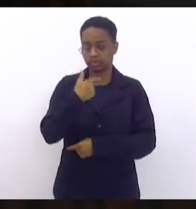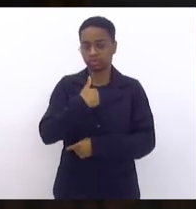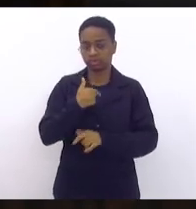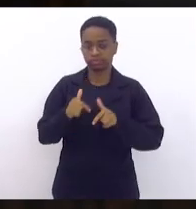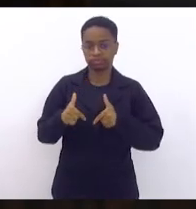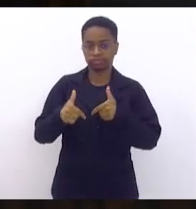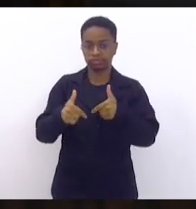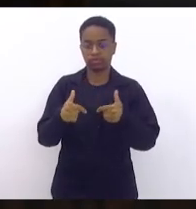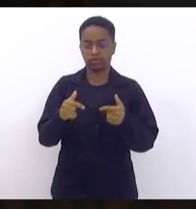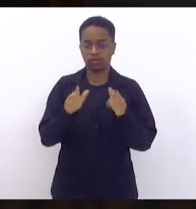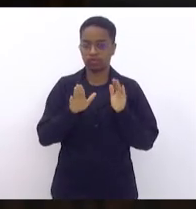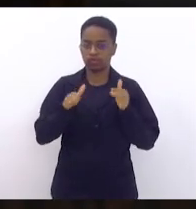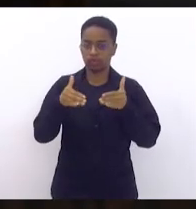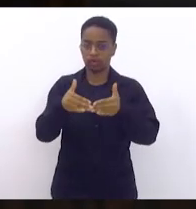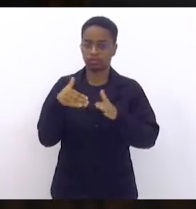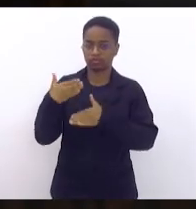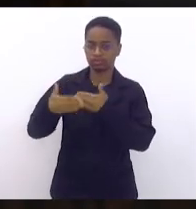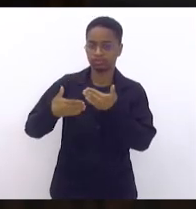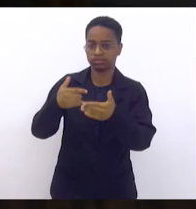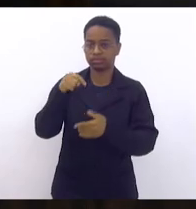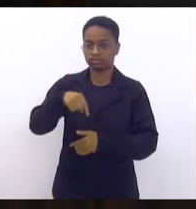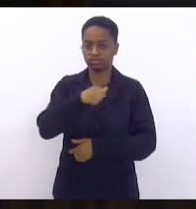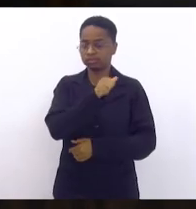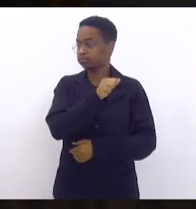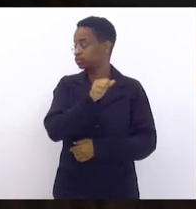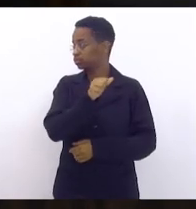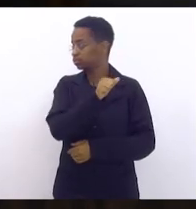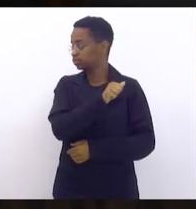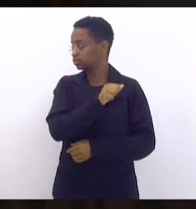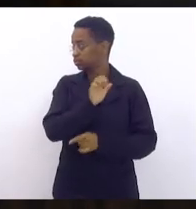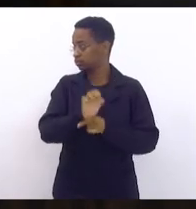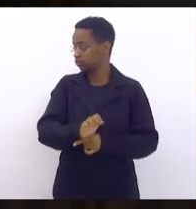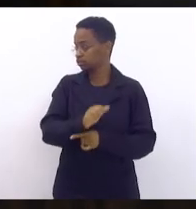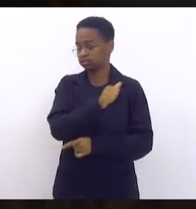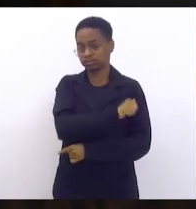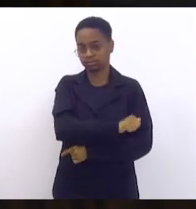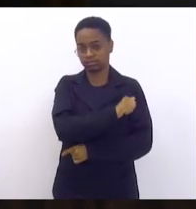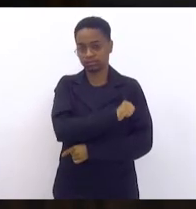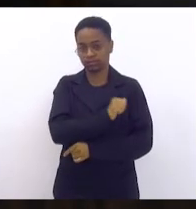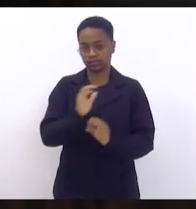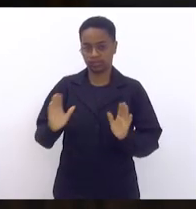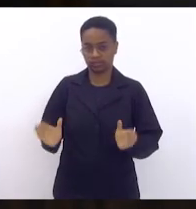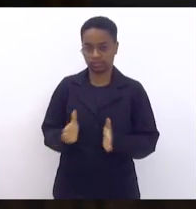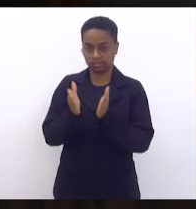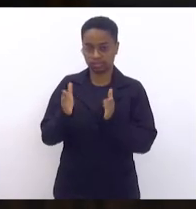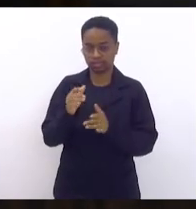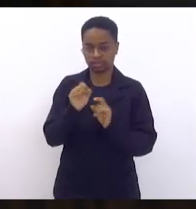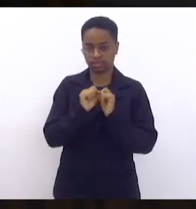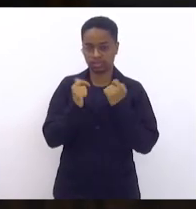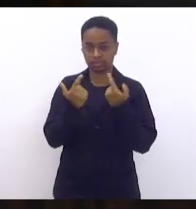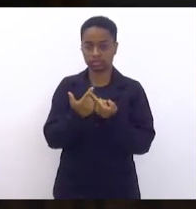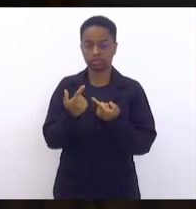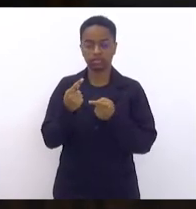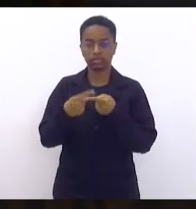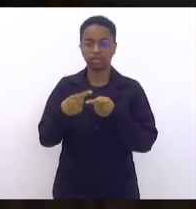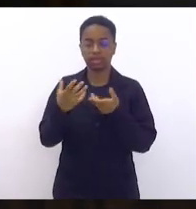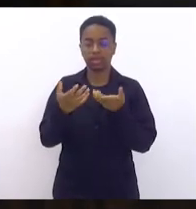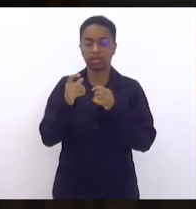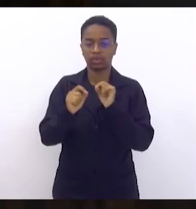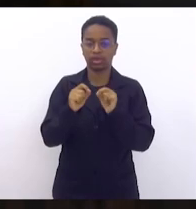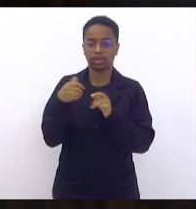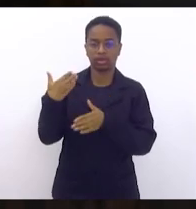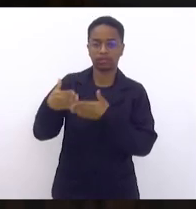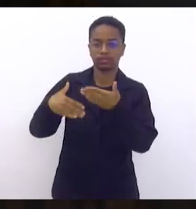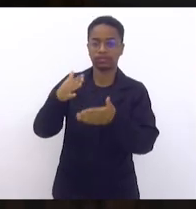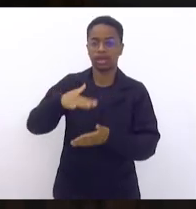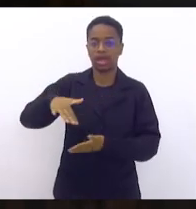de desenvolvimento do estado aqui promovido pela alérgico que é avançar na questão tributária permitindo